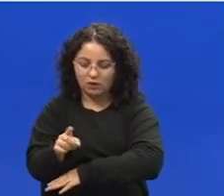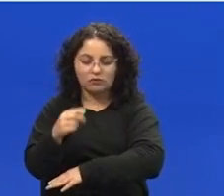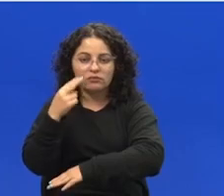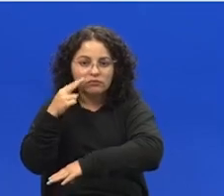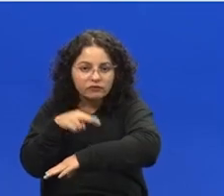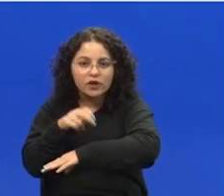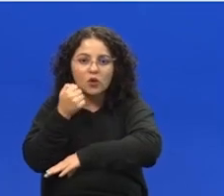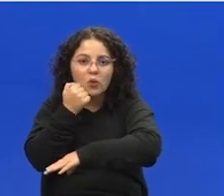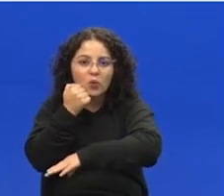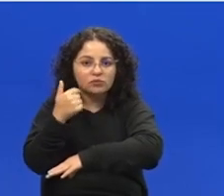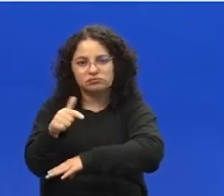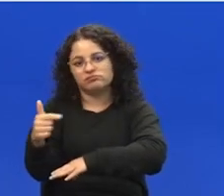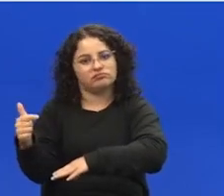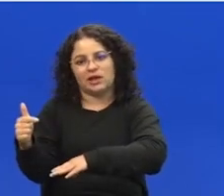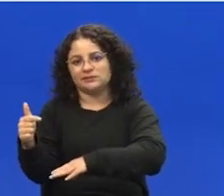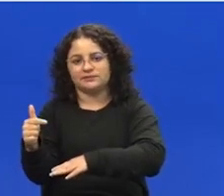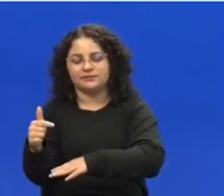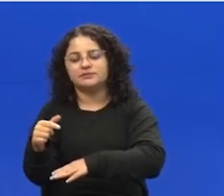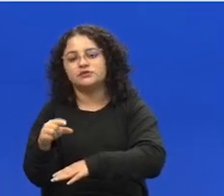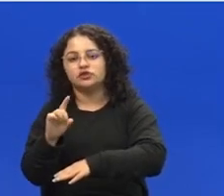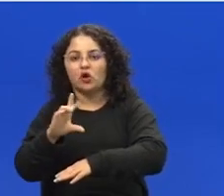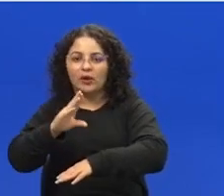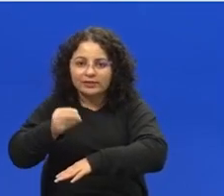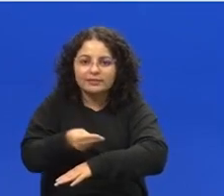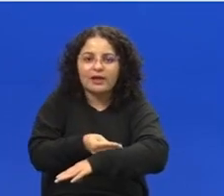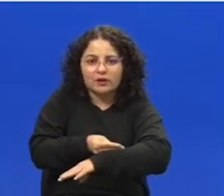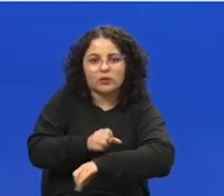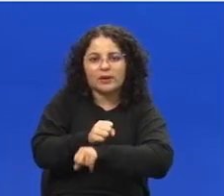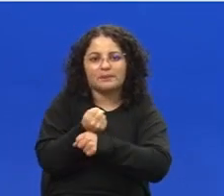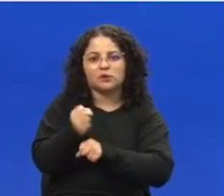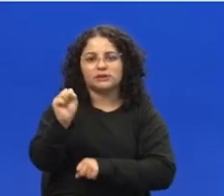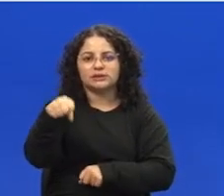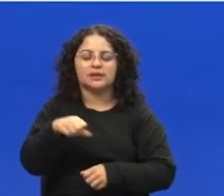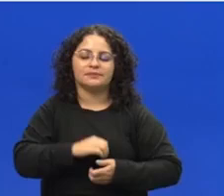observo os tecidos que estão embaixo da pele.